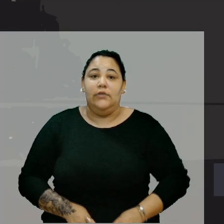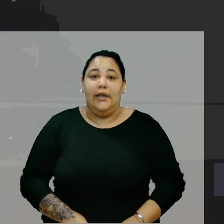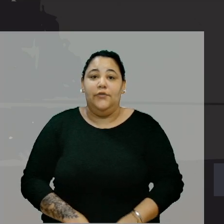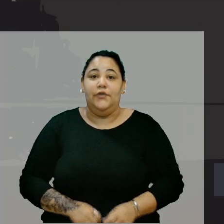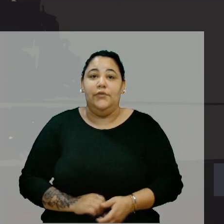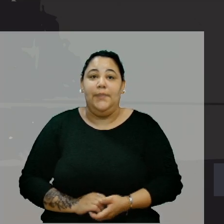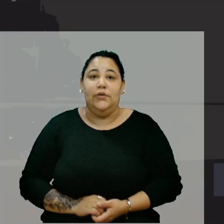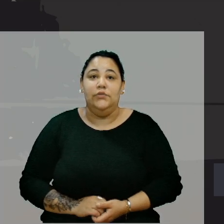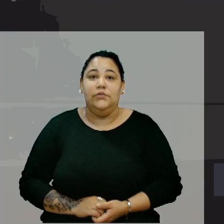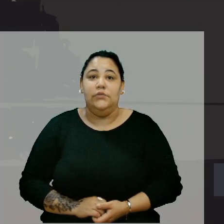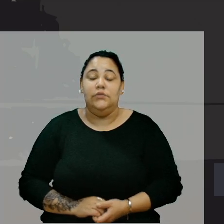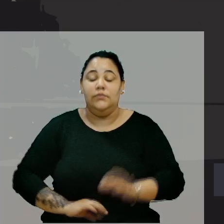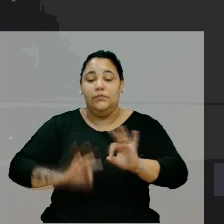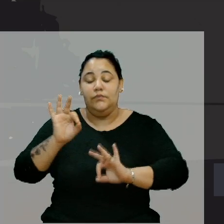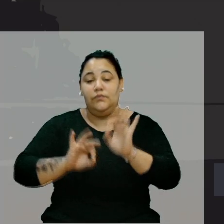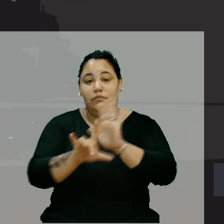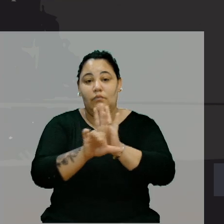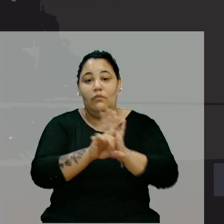O projeto de lei número